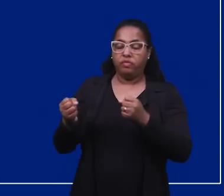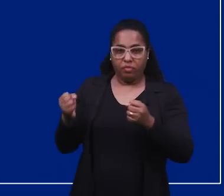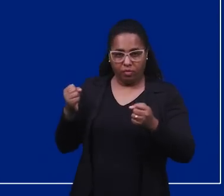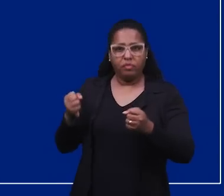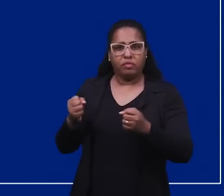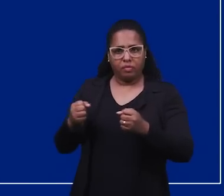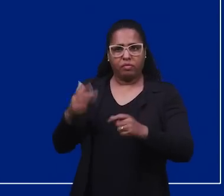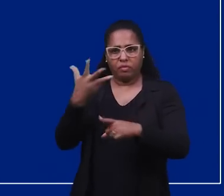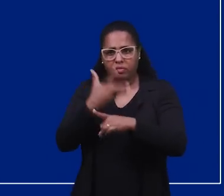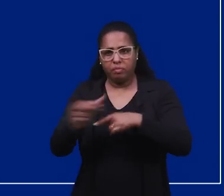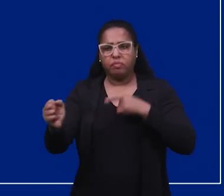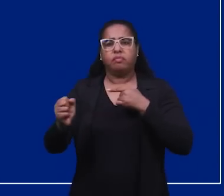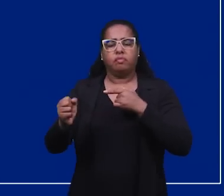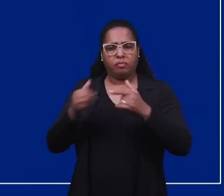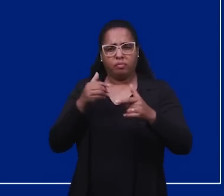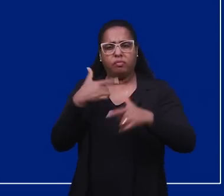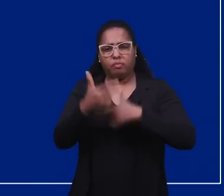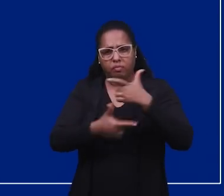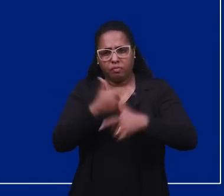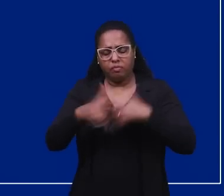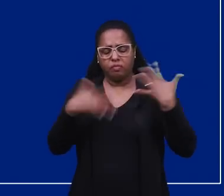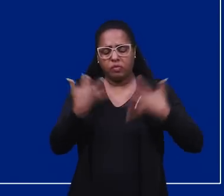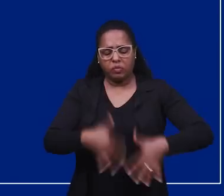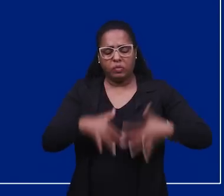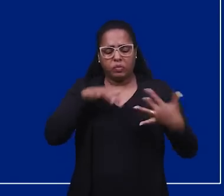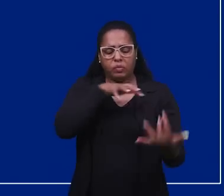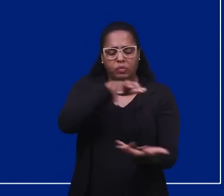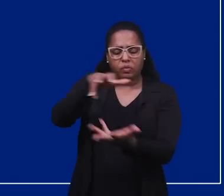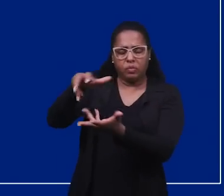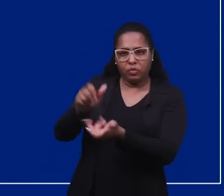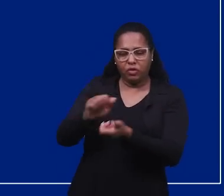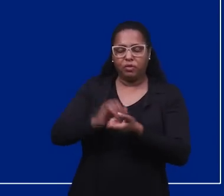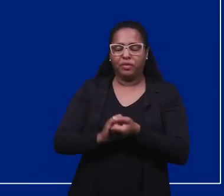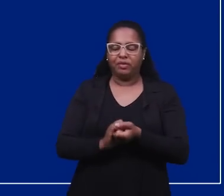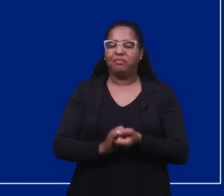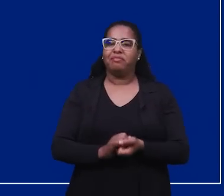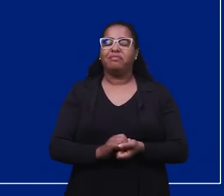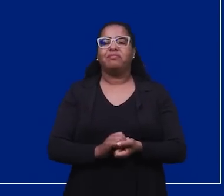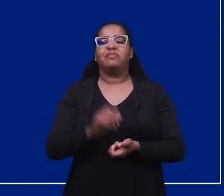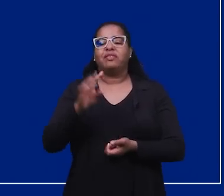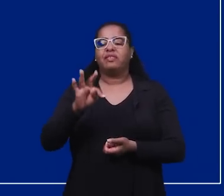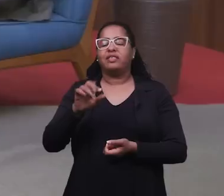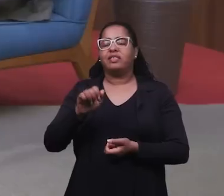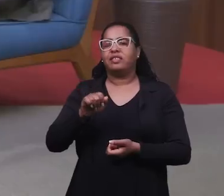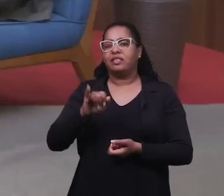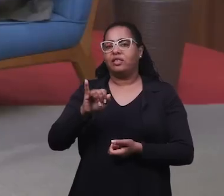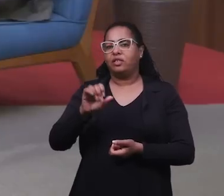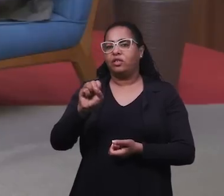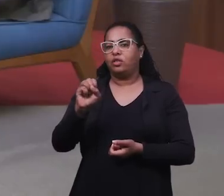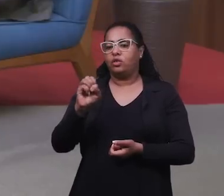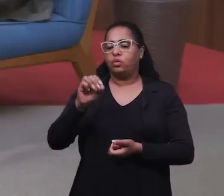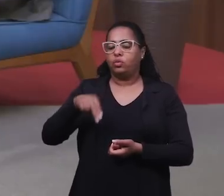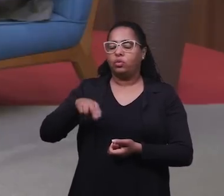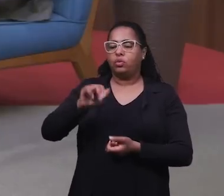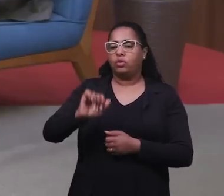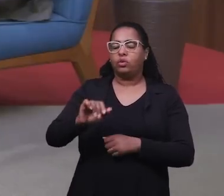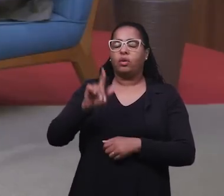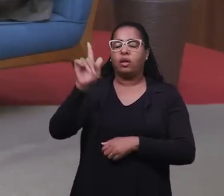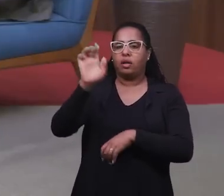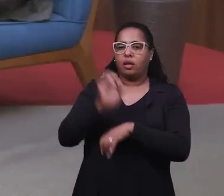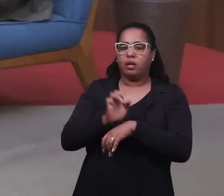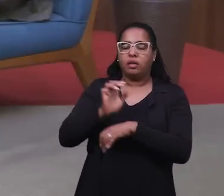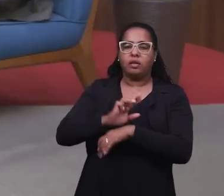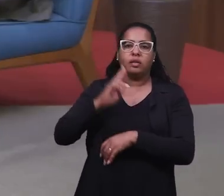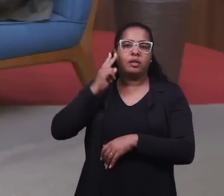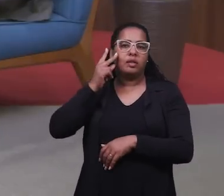as batalhas e aflições desta vida. Essa é a participação lá de Taílson Freitas, de Maceió, no